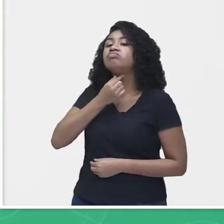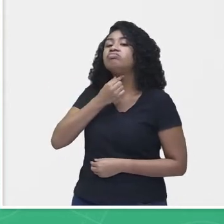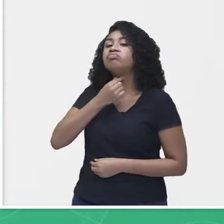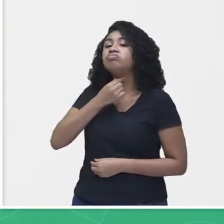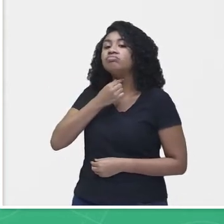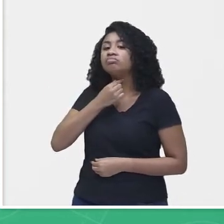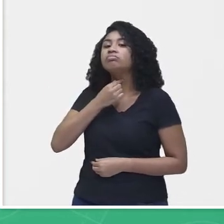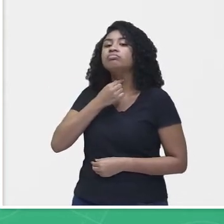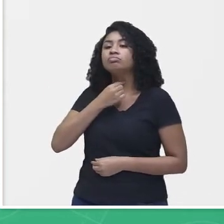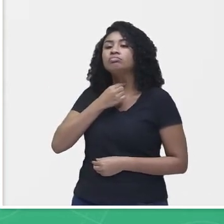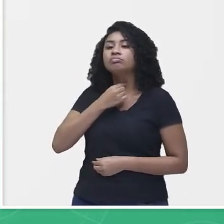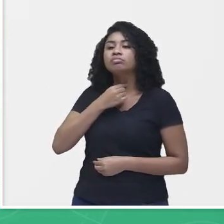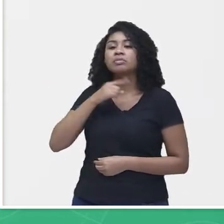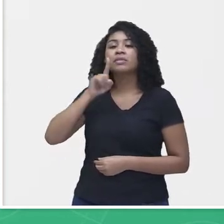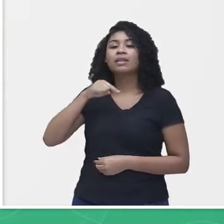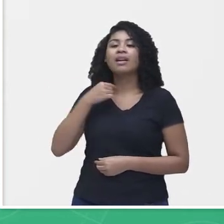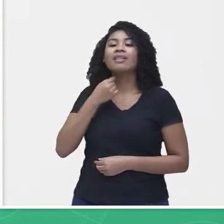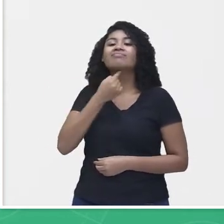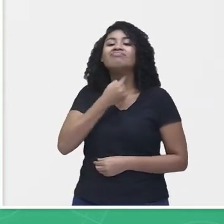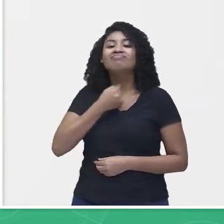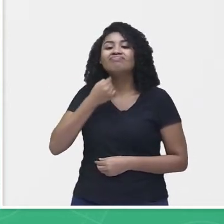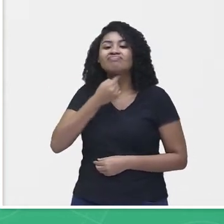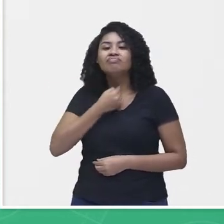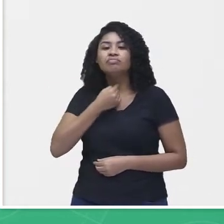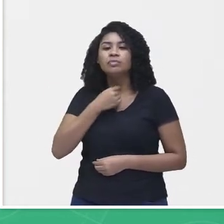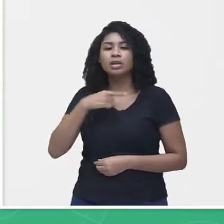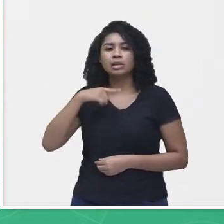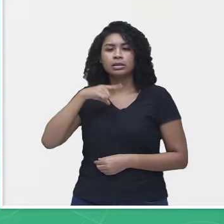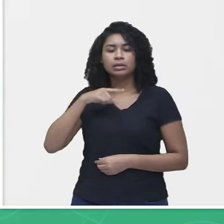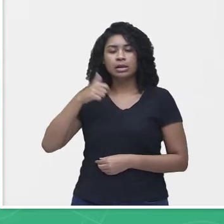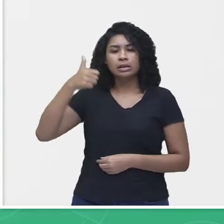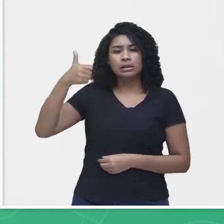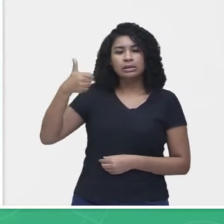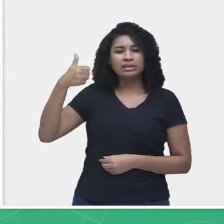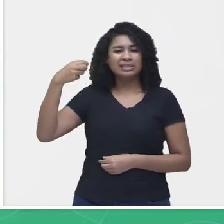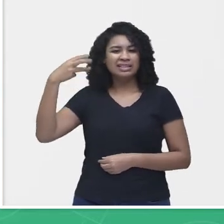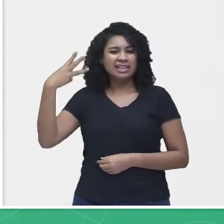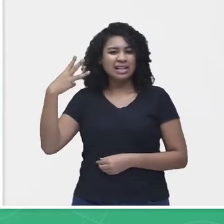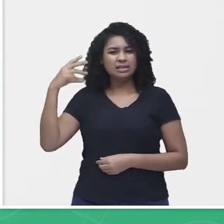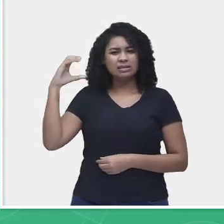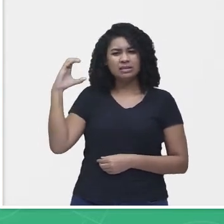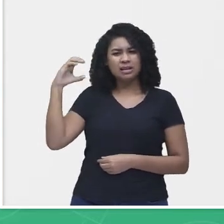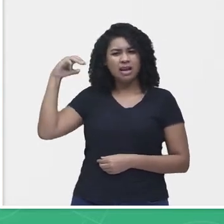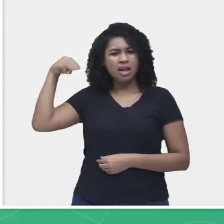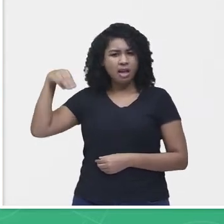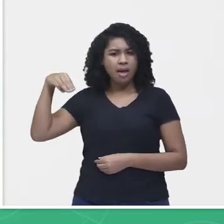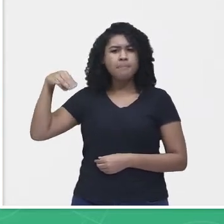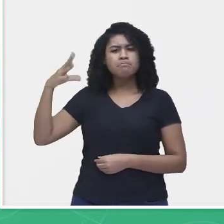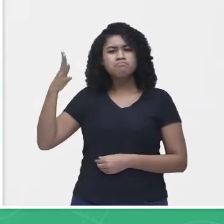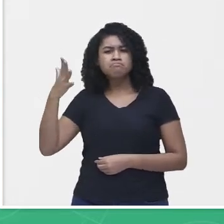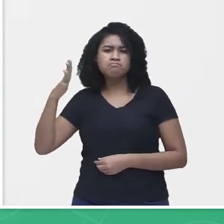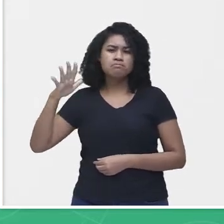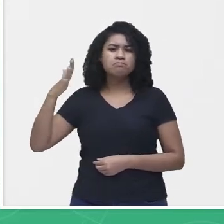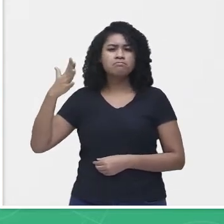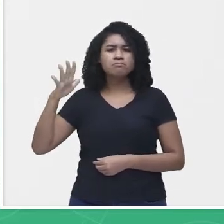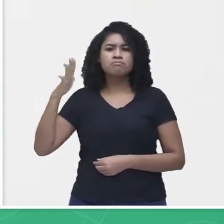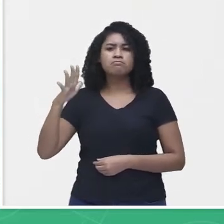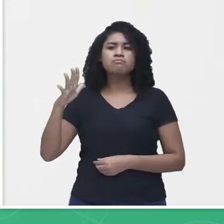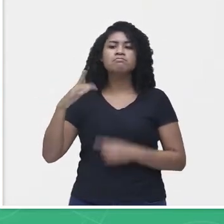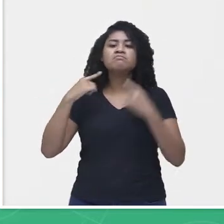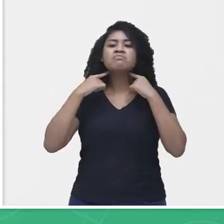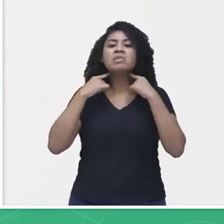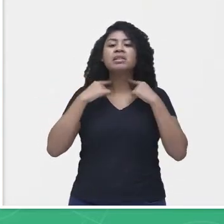um órgão muscular em forma de tubo, com 13 centímetros aproximadamente, que se situa na região do